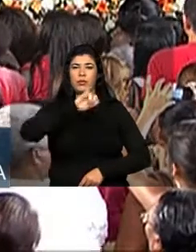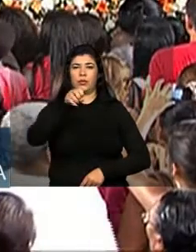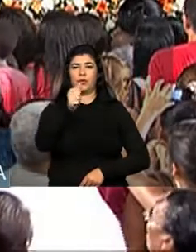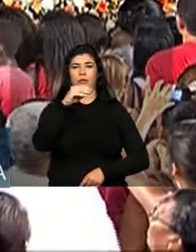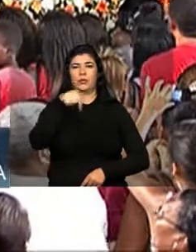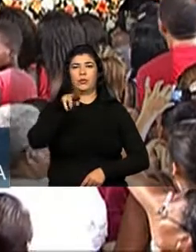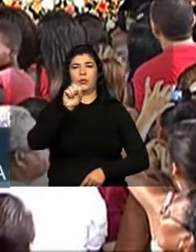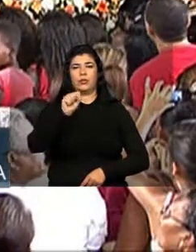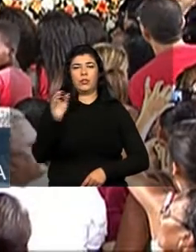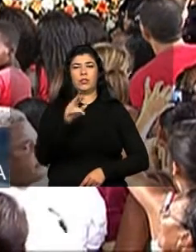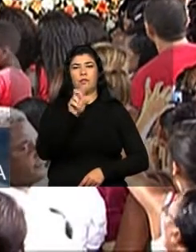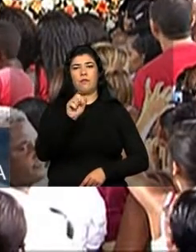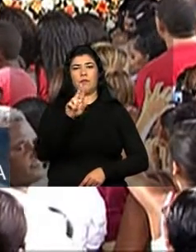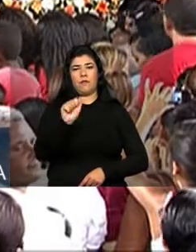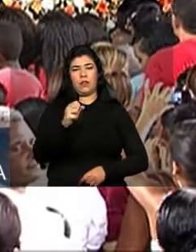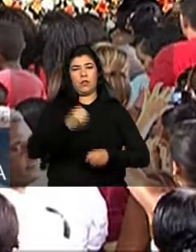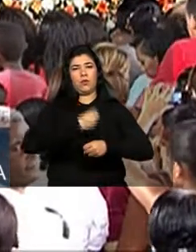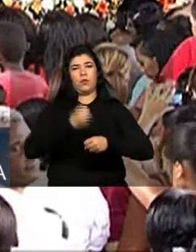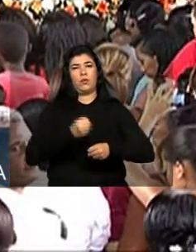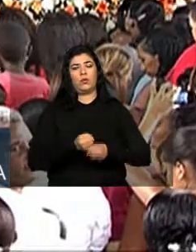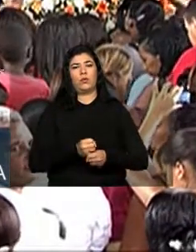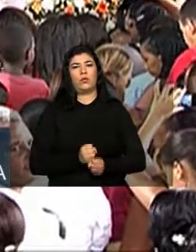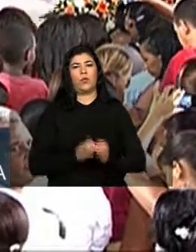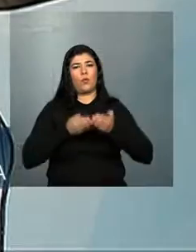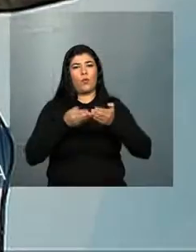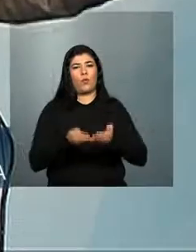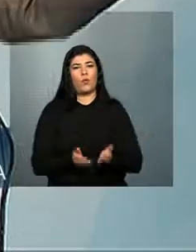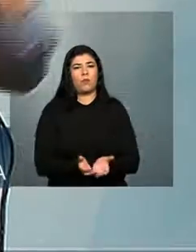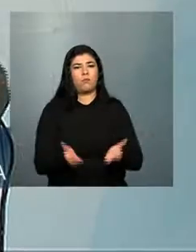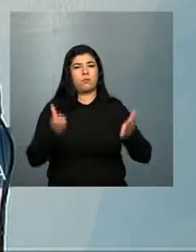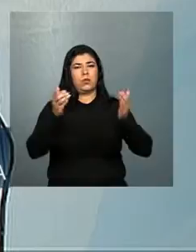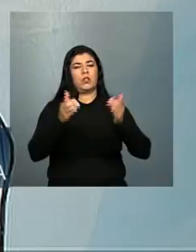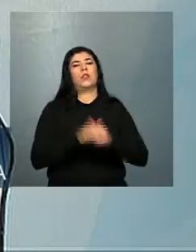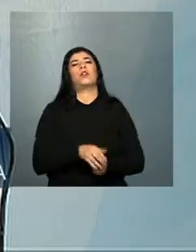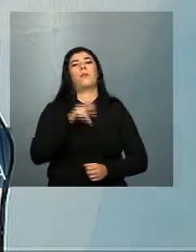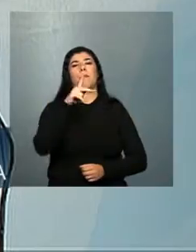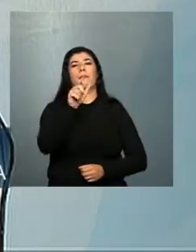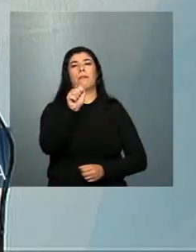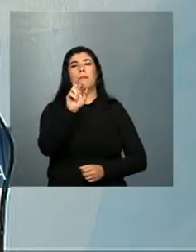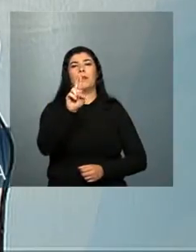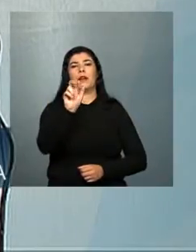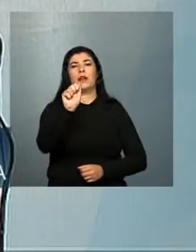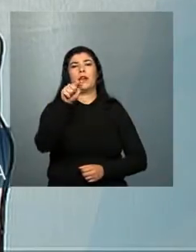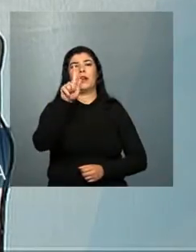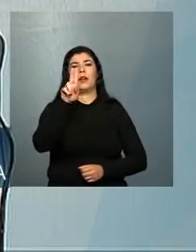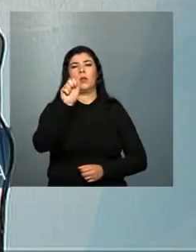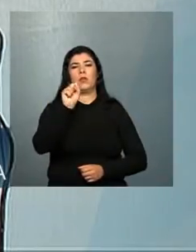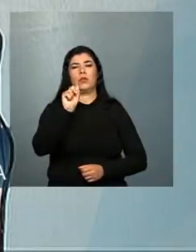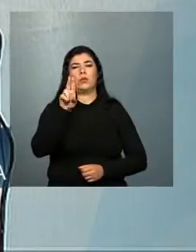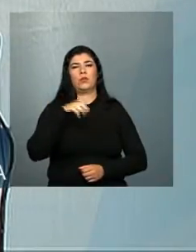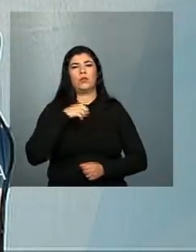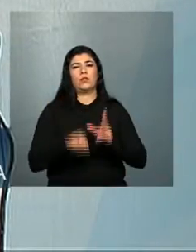Estaleiro Paraguaçu, que está gerando 5 mil empregos diretos e terá cerca de